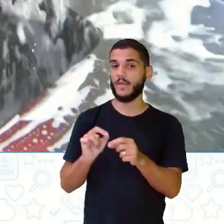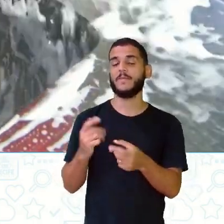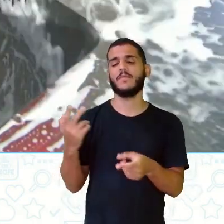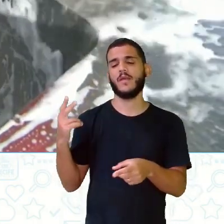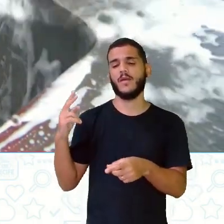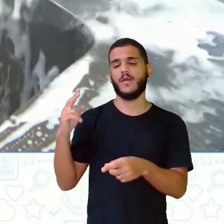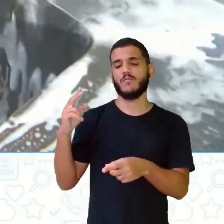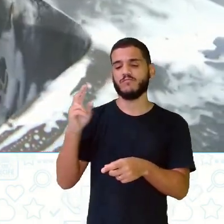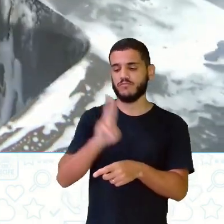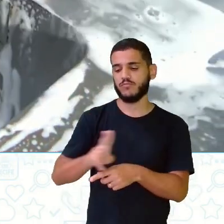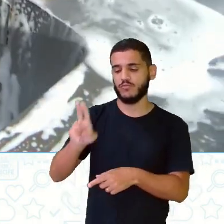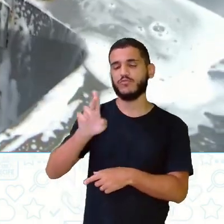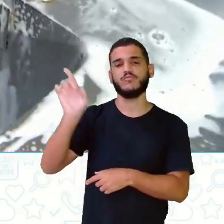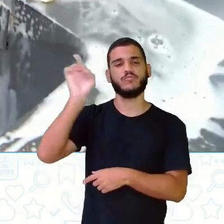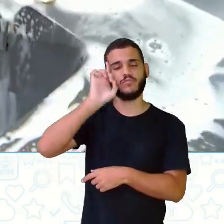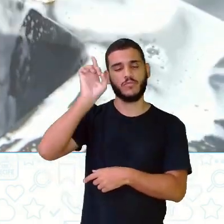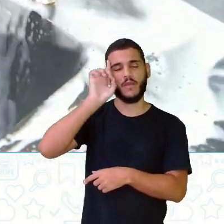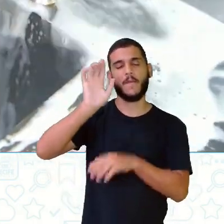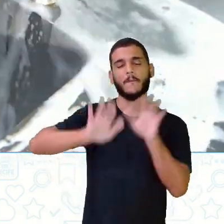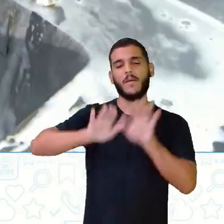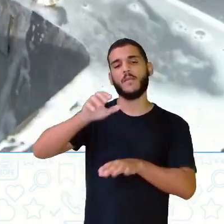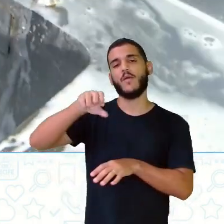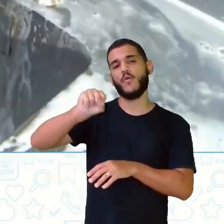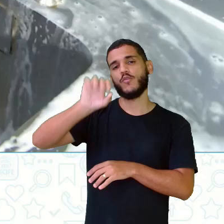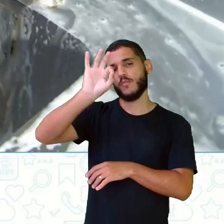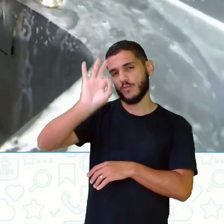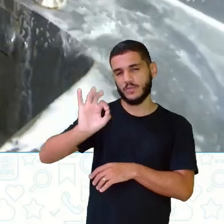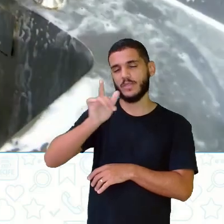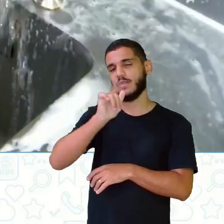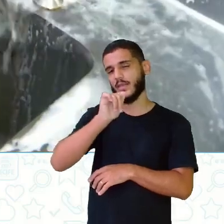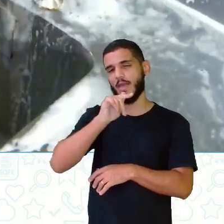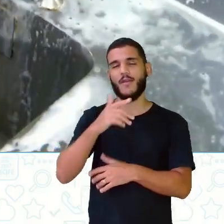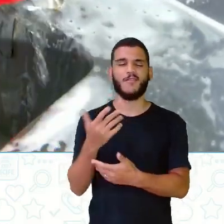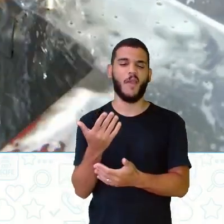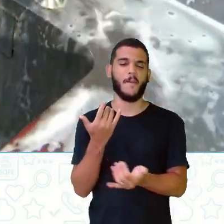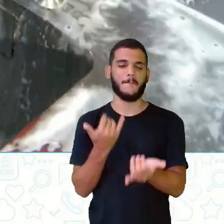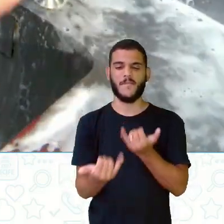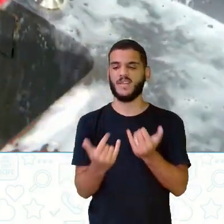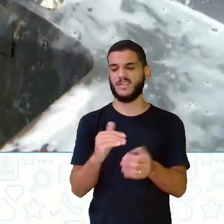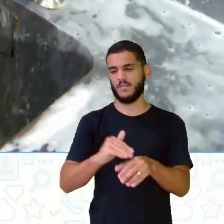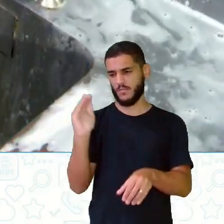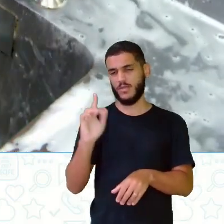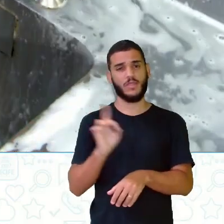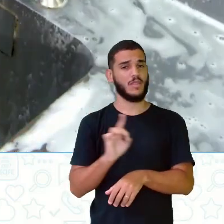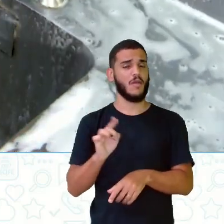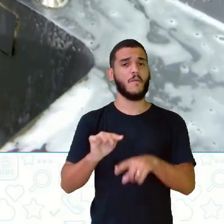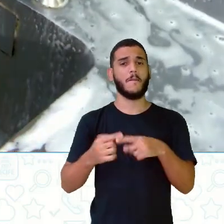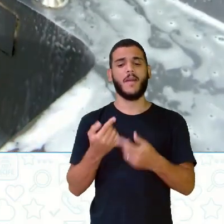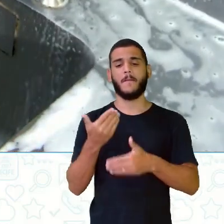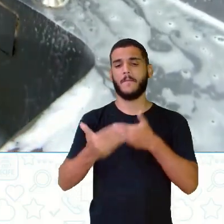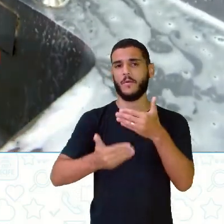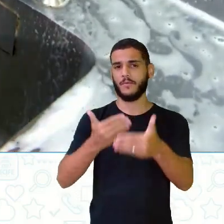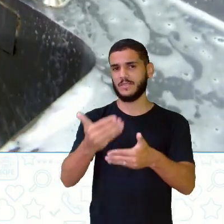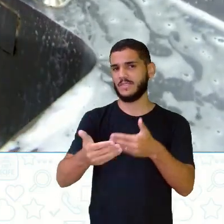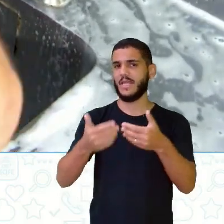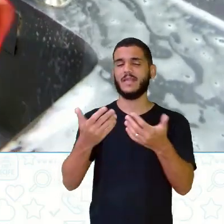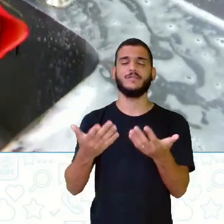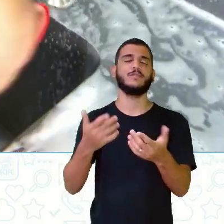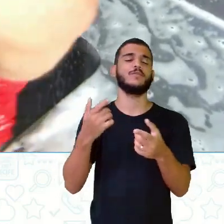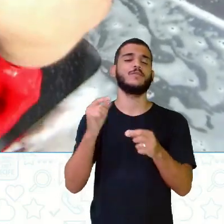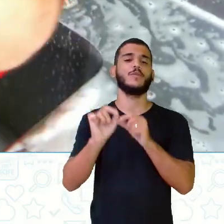cerca de 8% de água. Aparentemente, não é muito, mas o processo de desgaste,